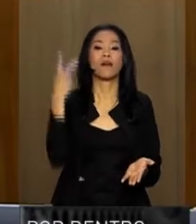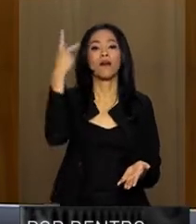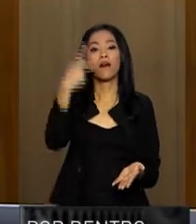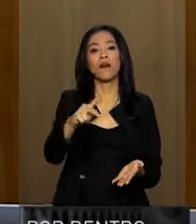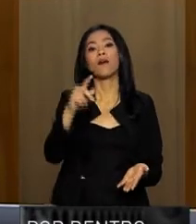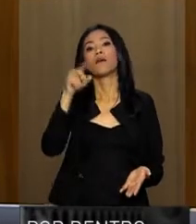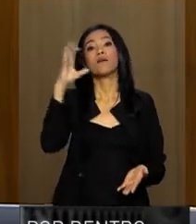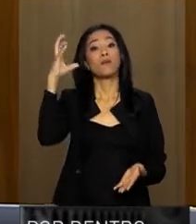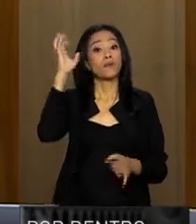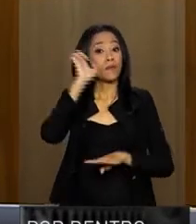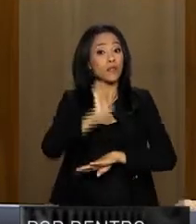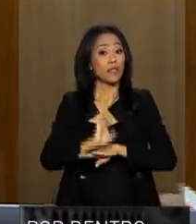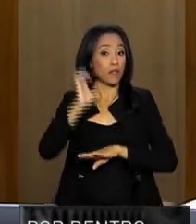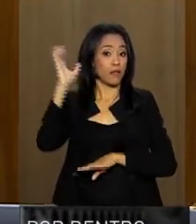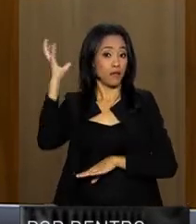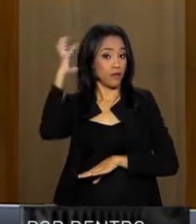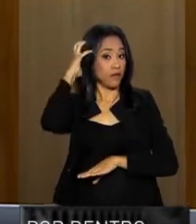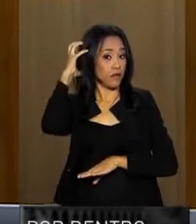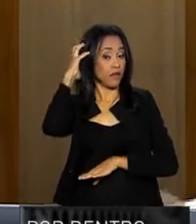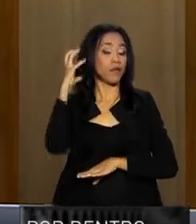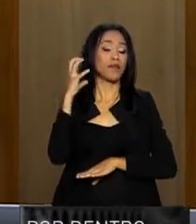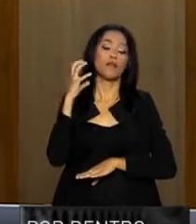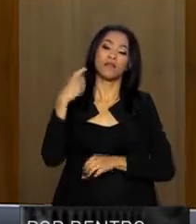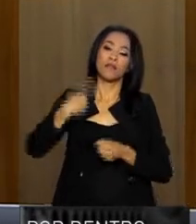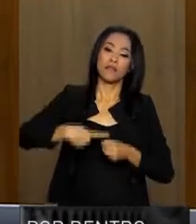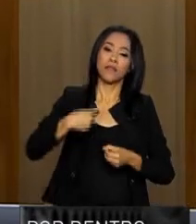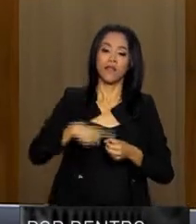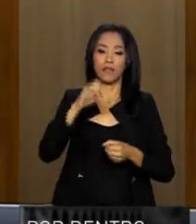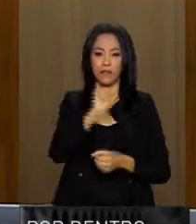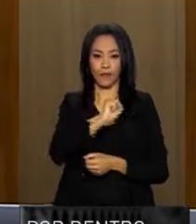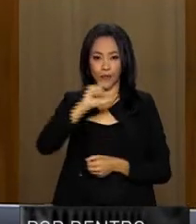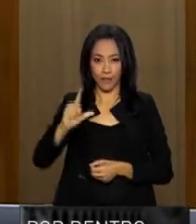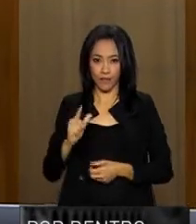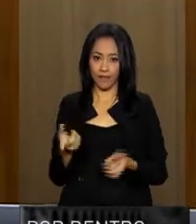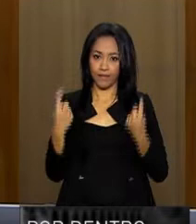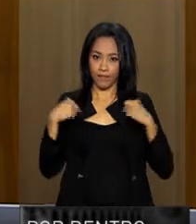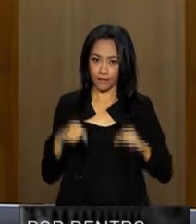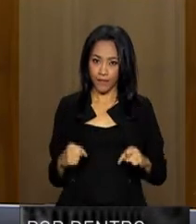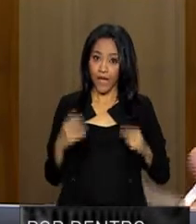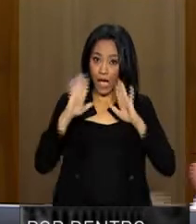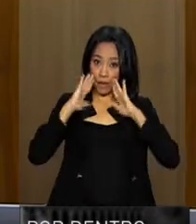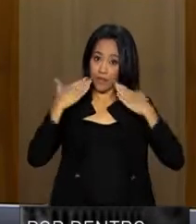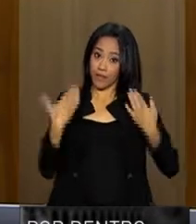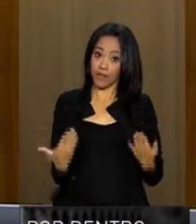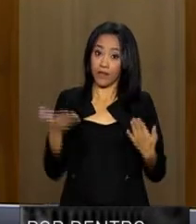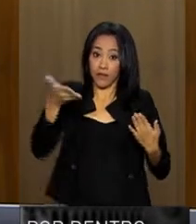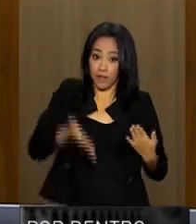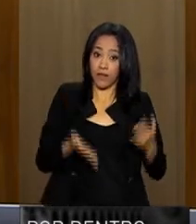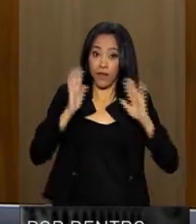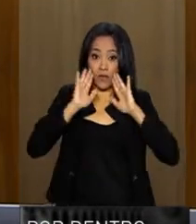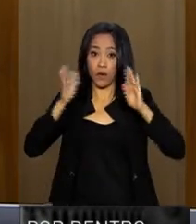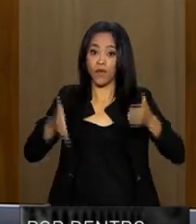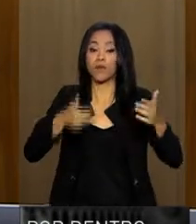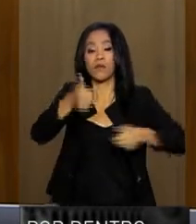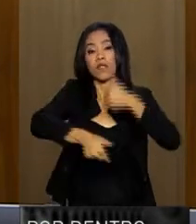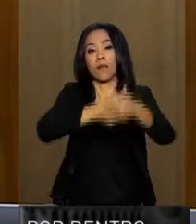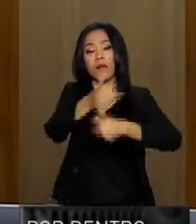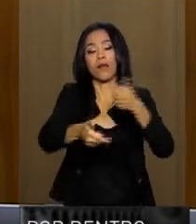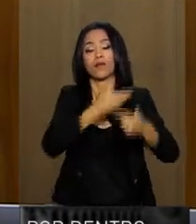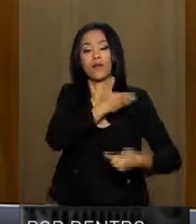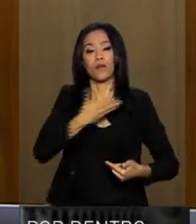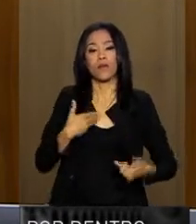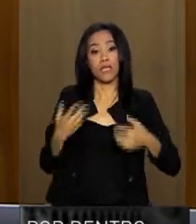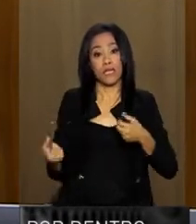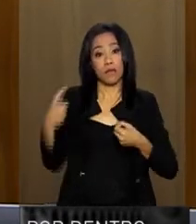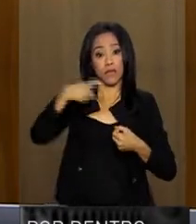de notícias do maranhão lá de são luís no maranhão estamos no ar com o programa por dentro do governo uma parceria da secretaria de comunicação social da presidência